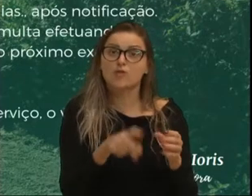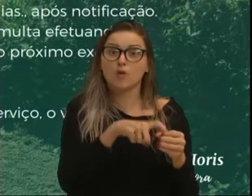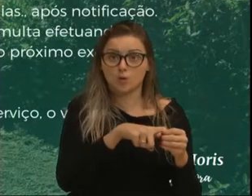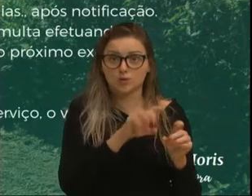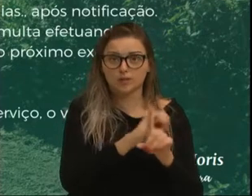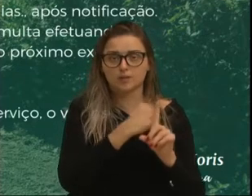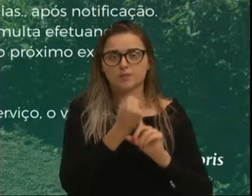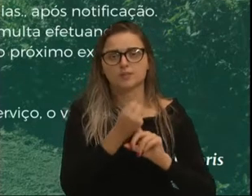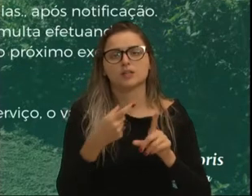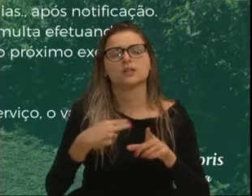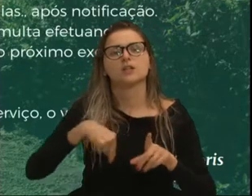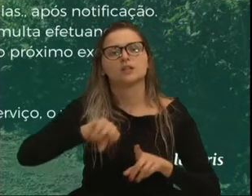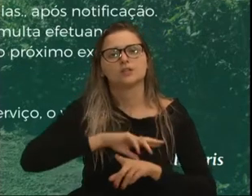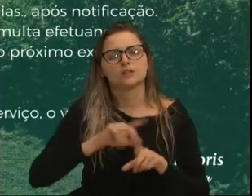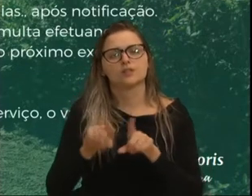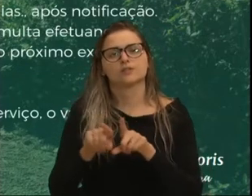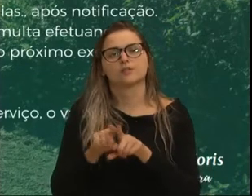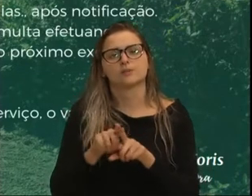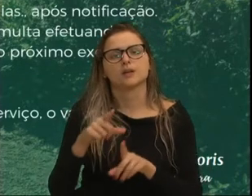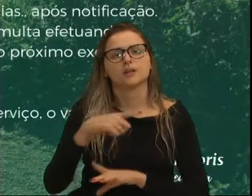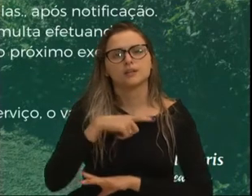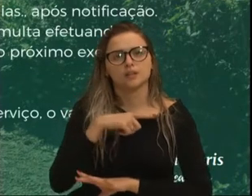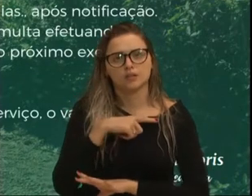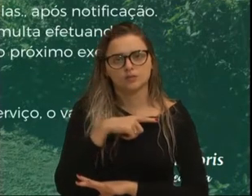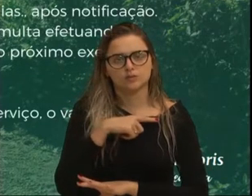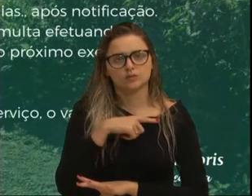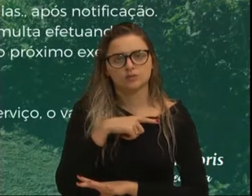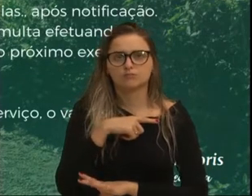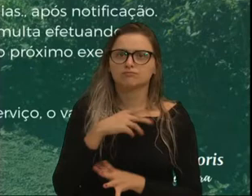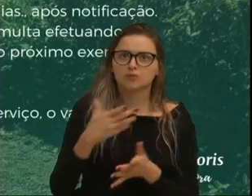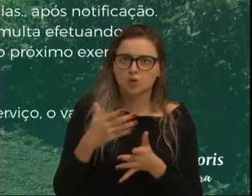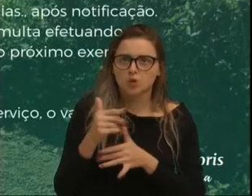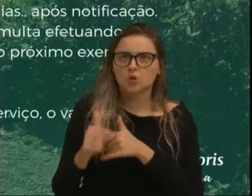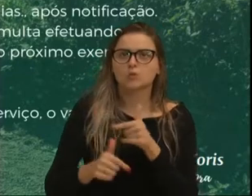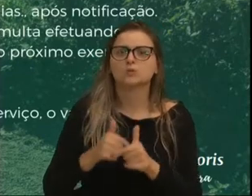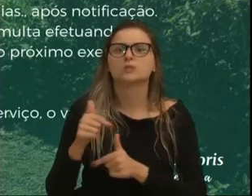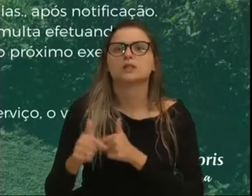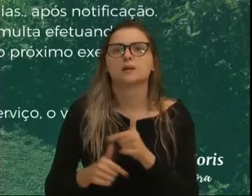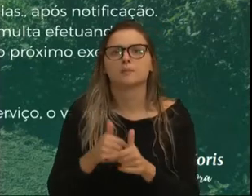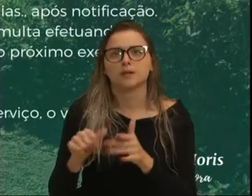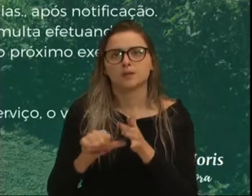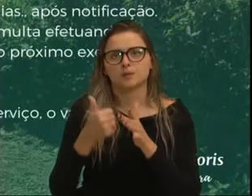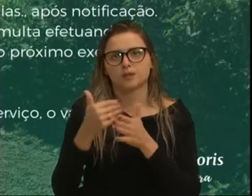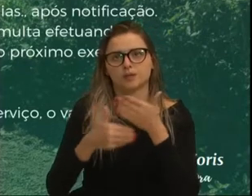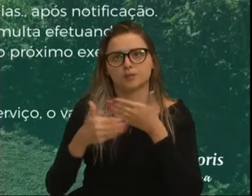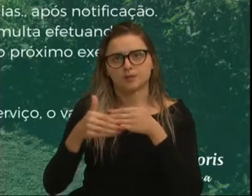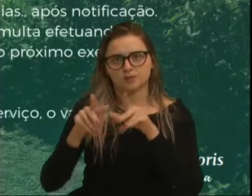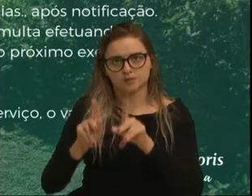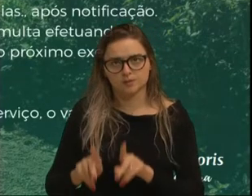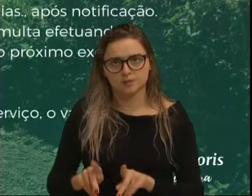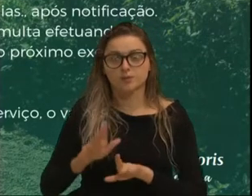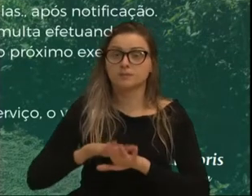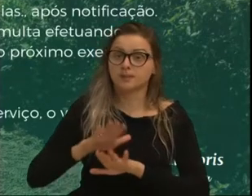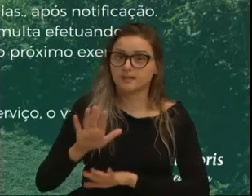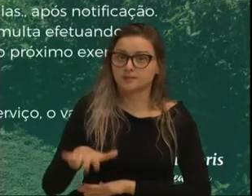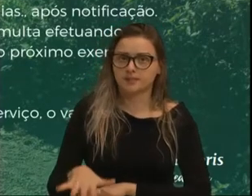ressocialização, nós também estaríamos garantindo um serviço para a população de baixo custo.